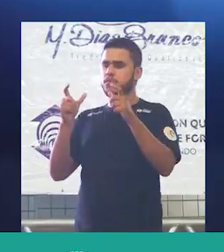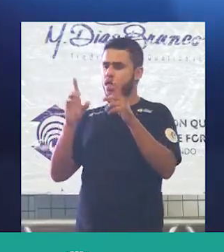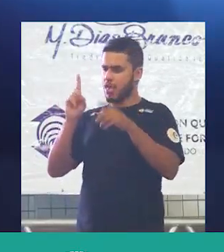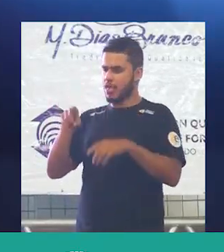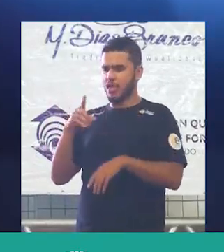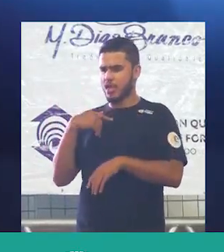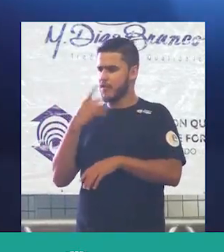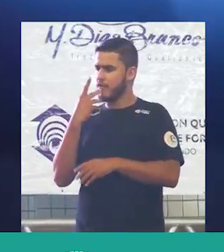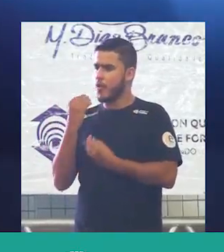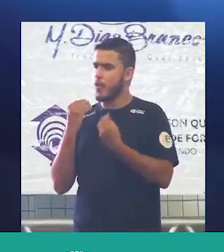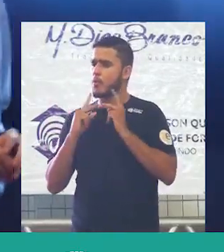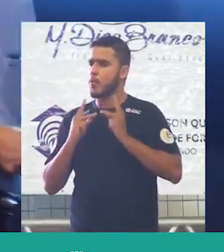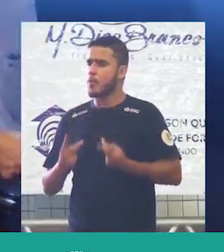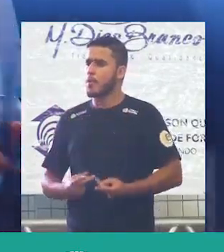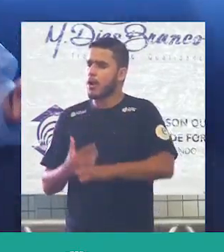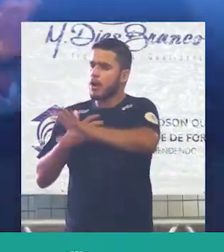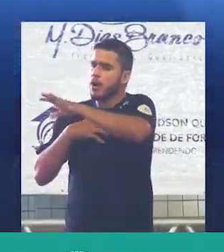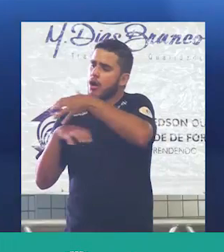desumana, é? Não.